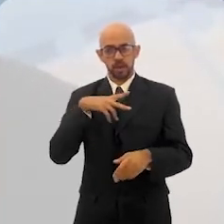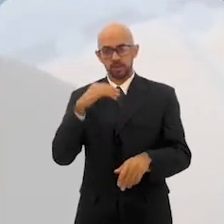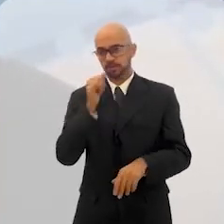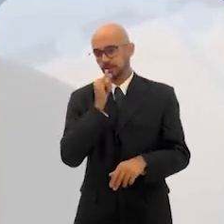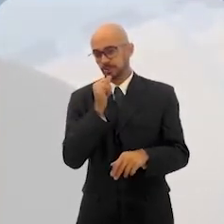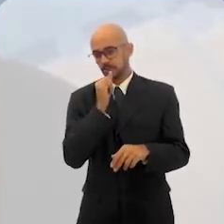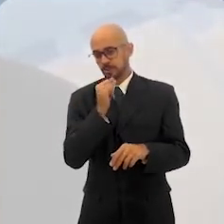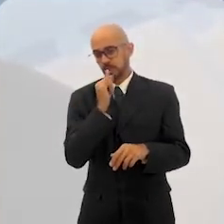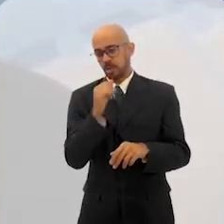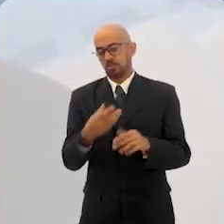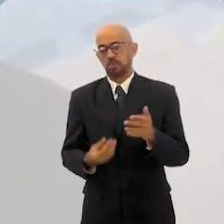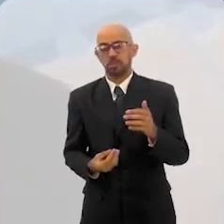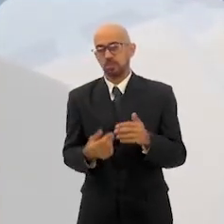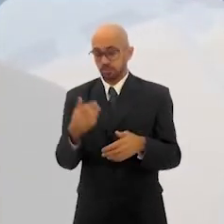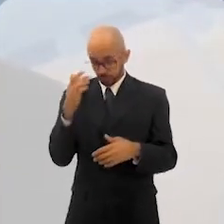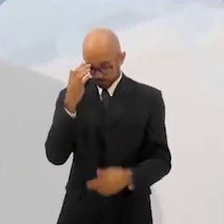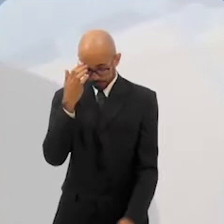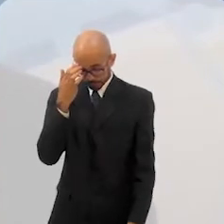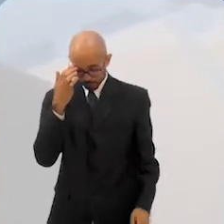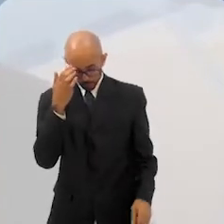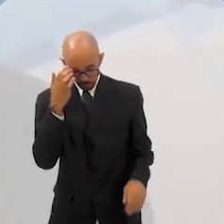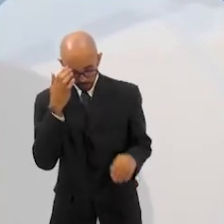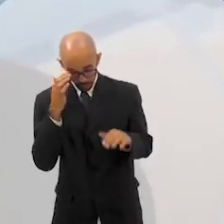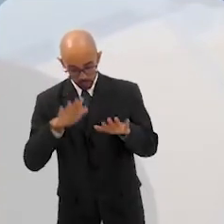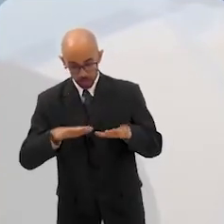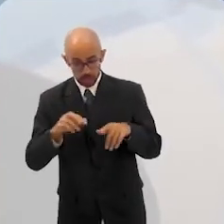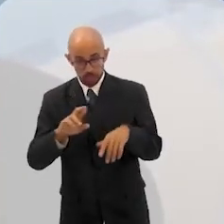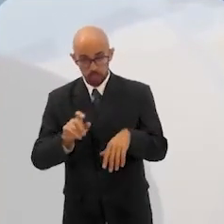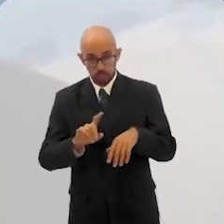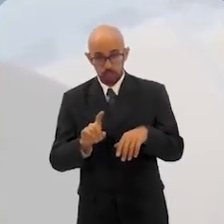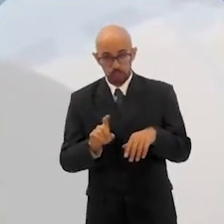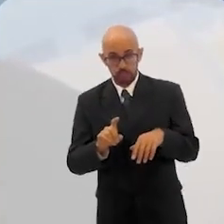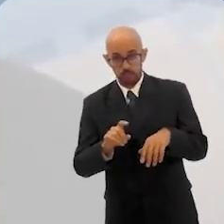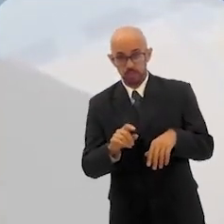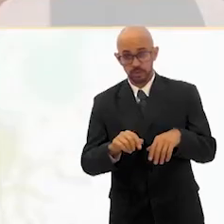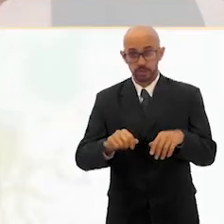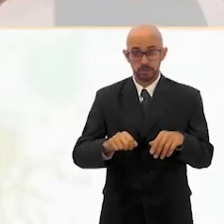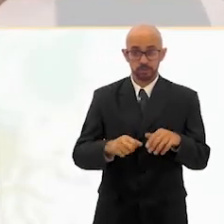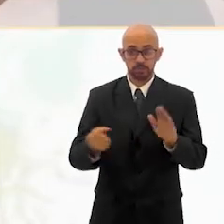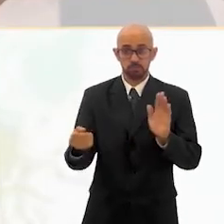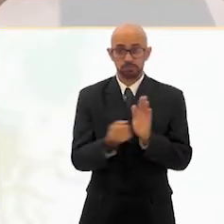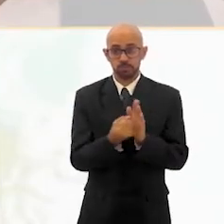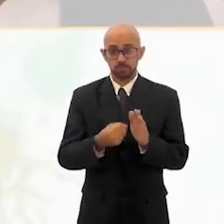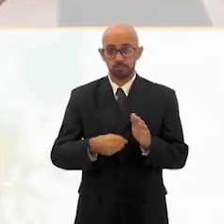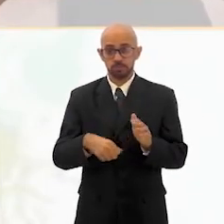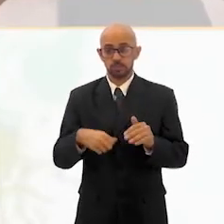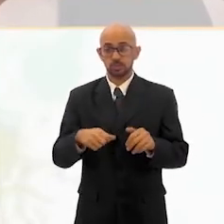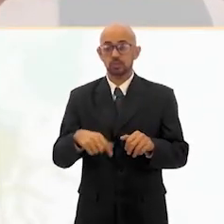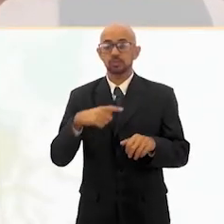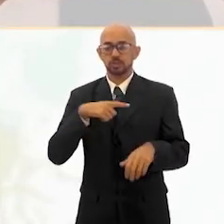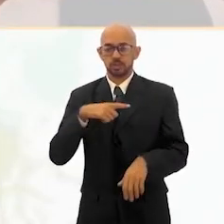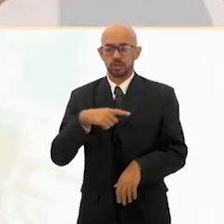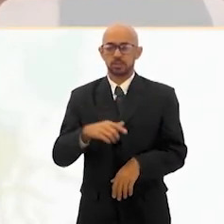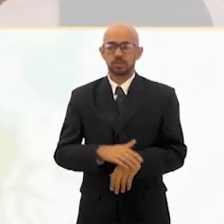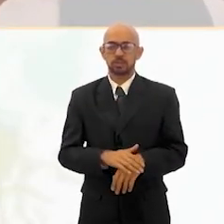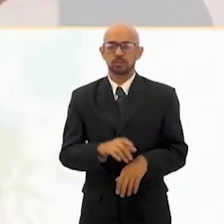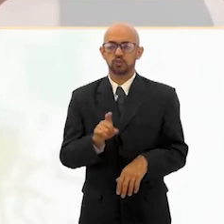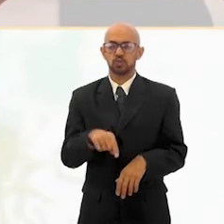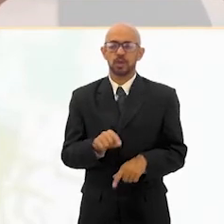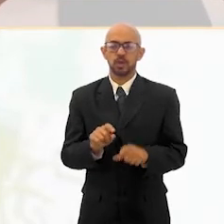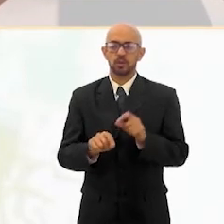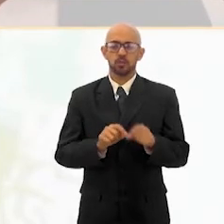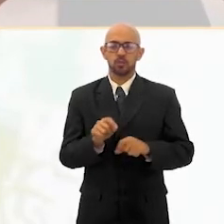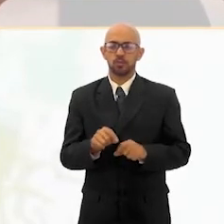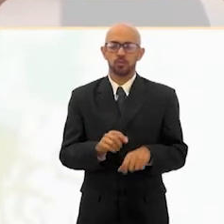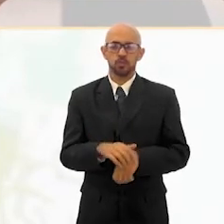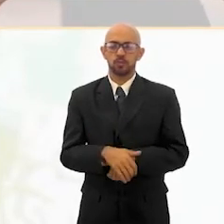ia dar impacto em um outro investidor, mas não necessariamente o impacto público que tem. Esse é o grande.